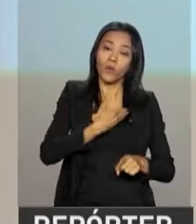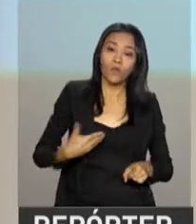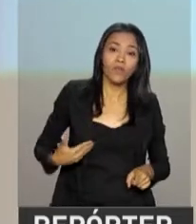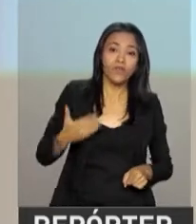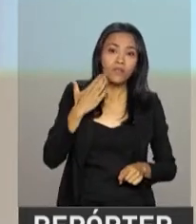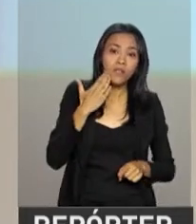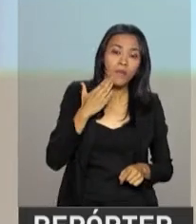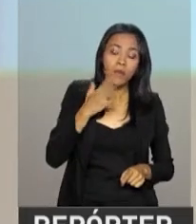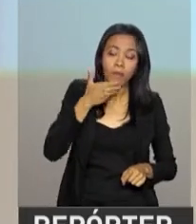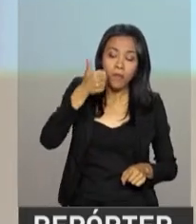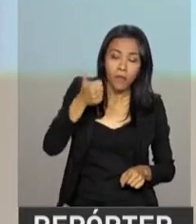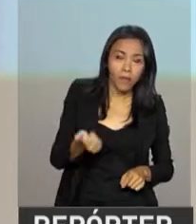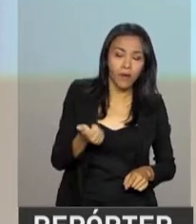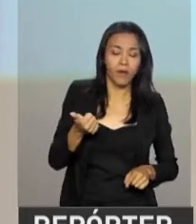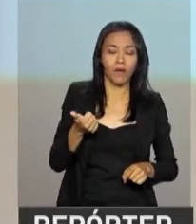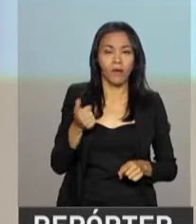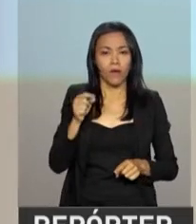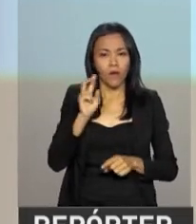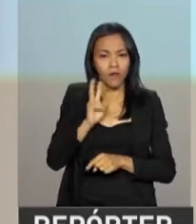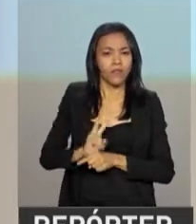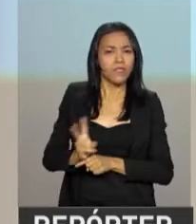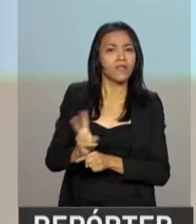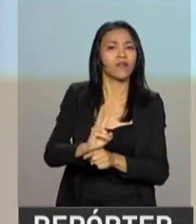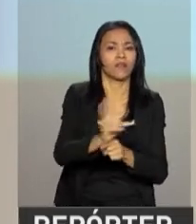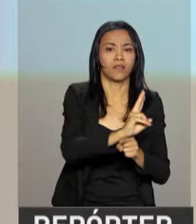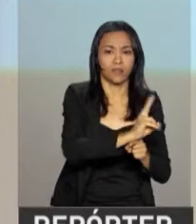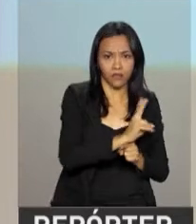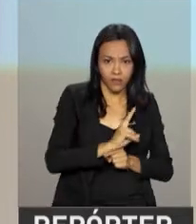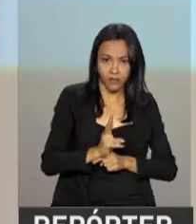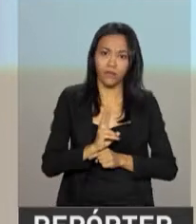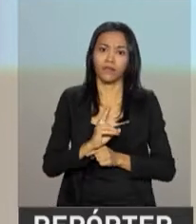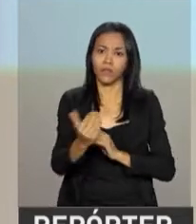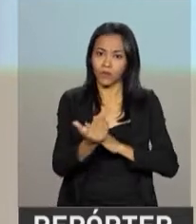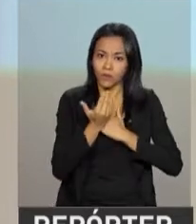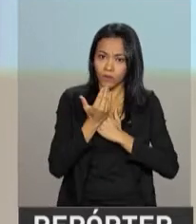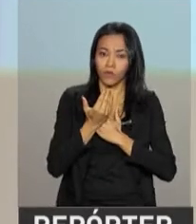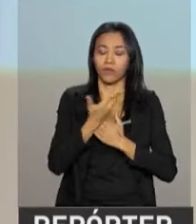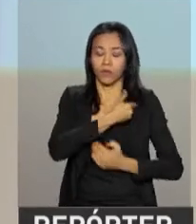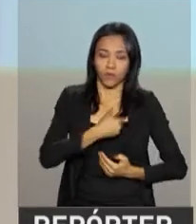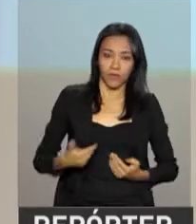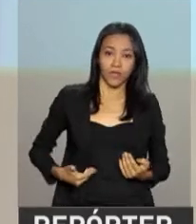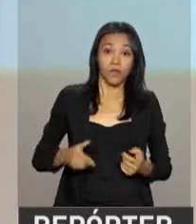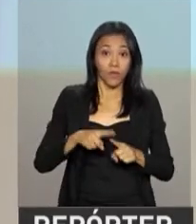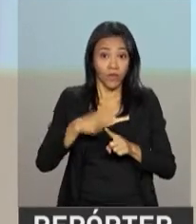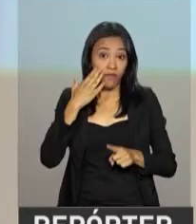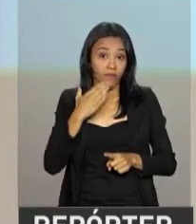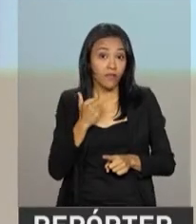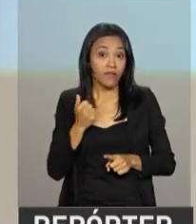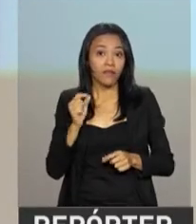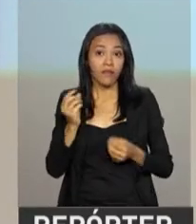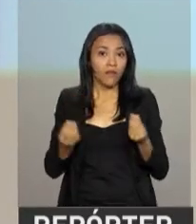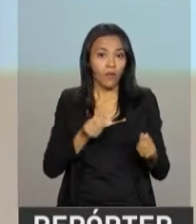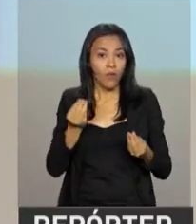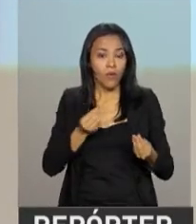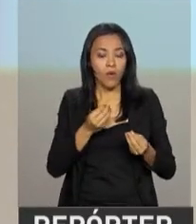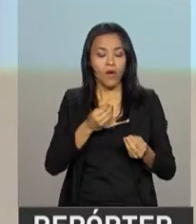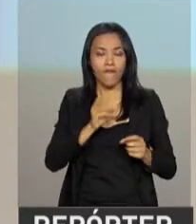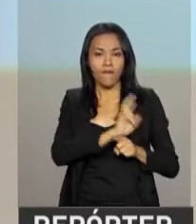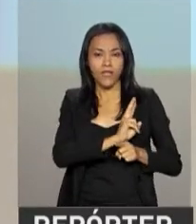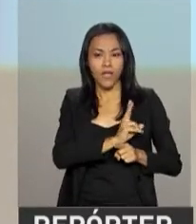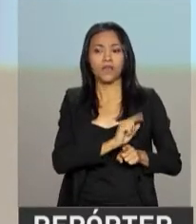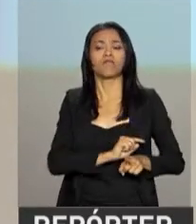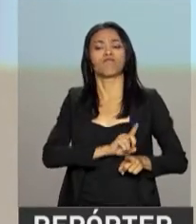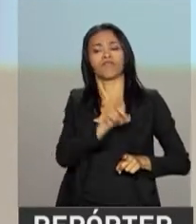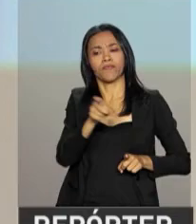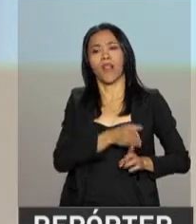só sua massa de fiscalização se o quadro de fiscalização que vai poder direcionar seus fiscais para a